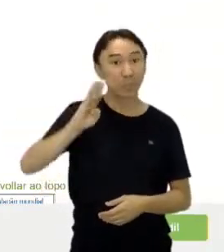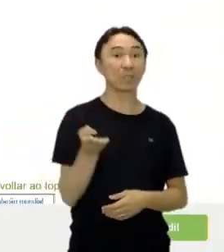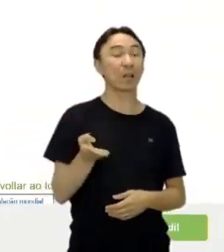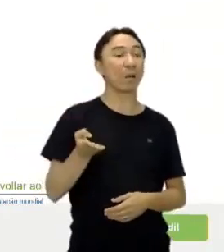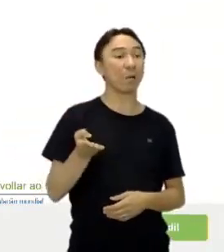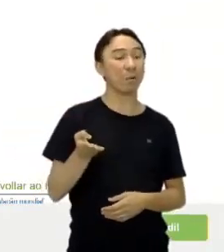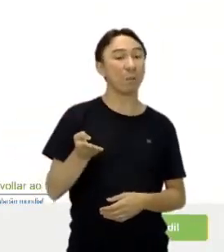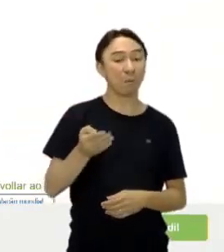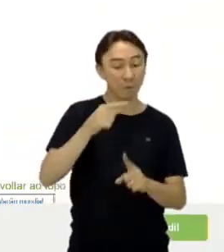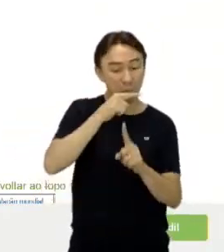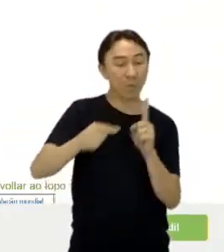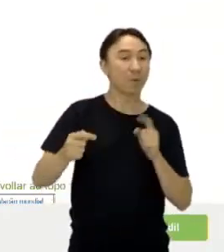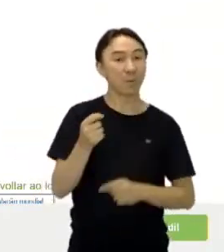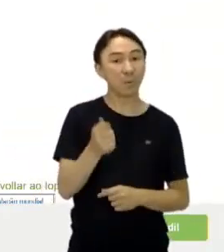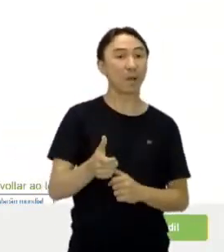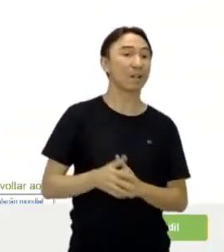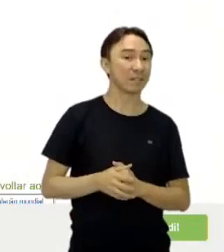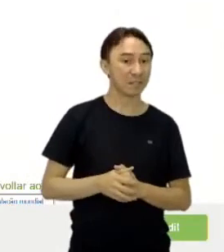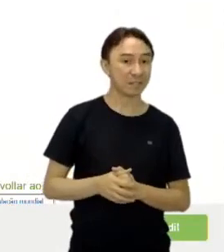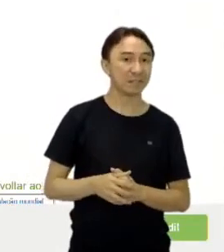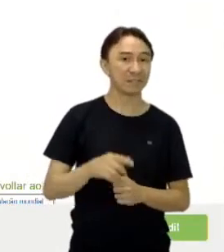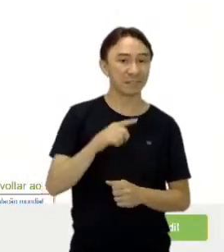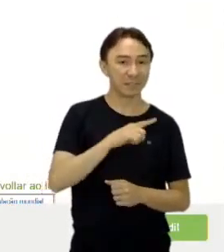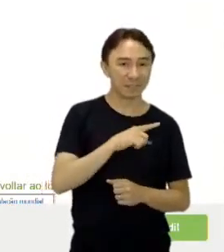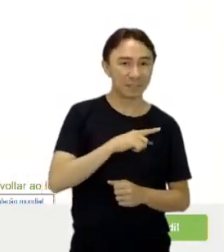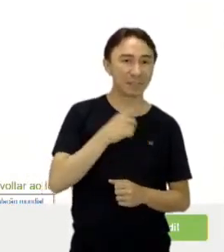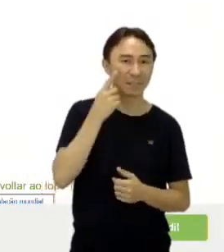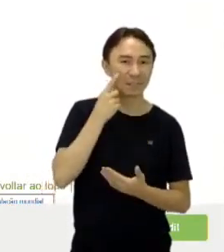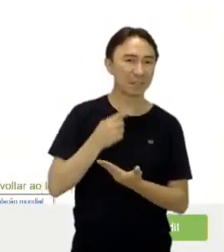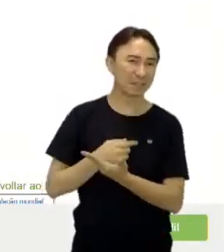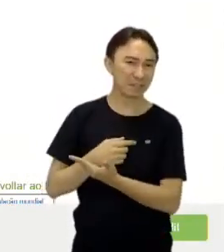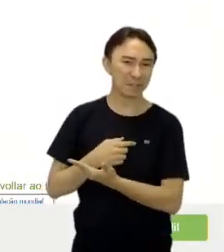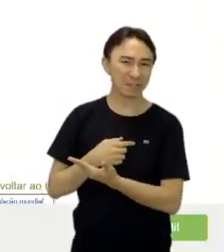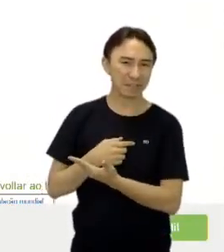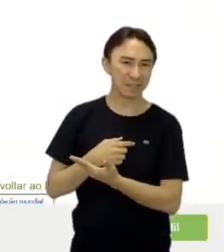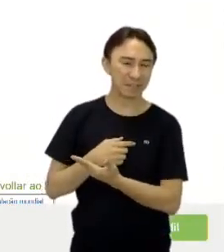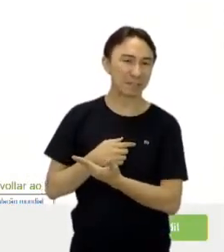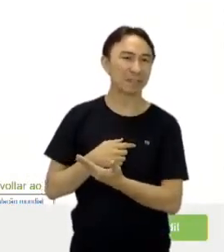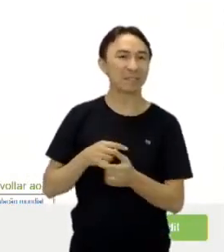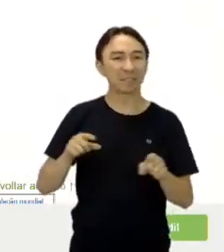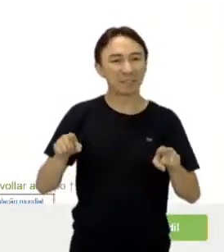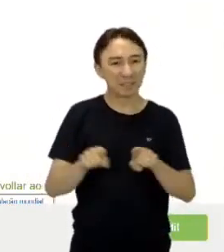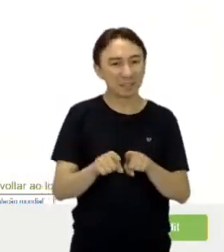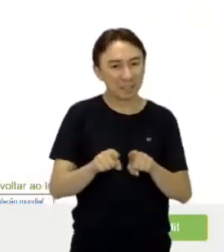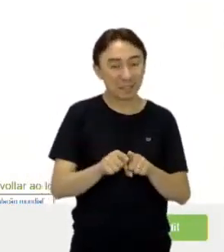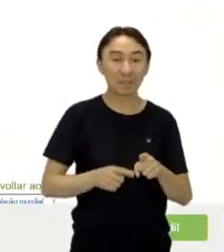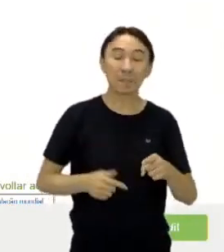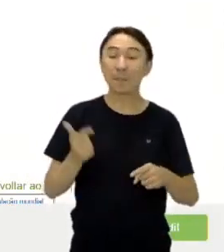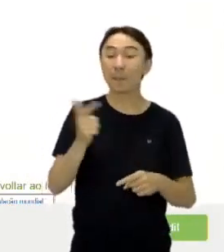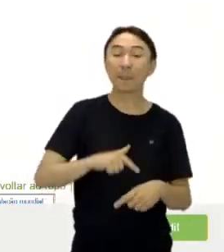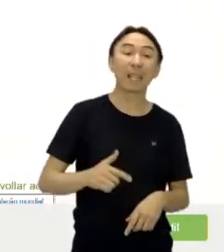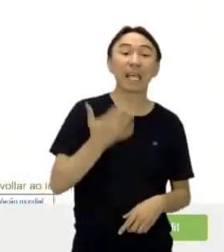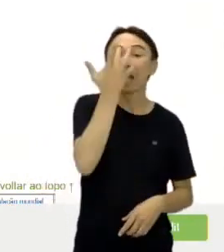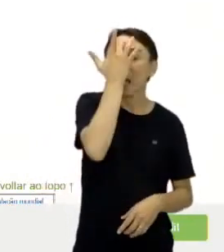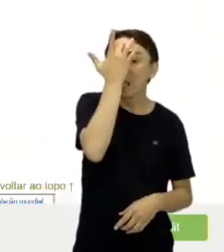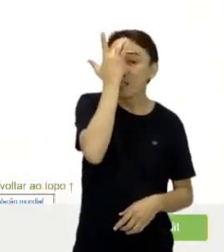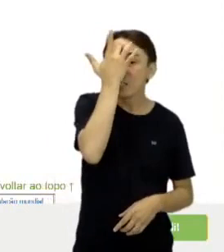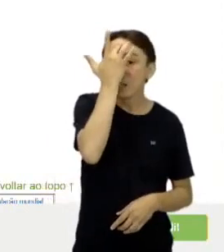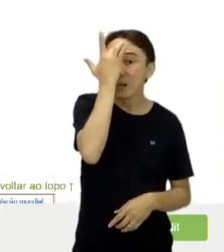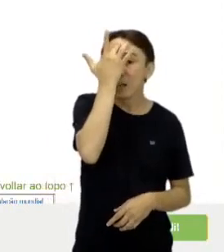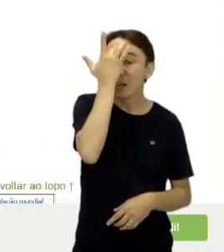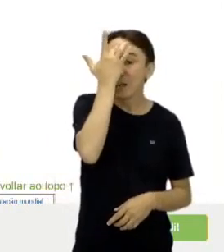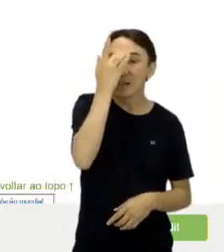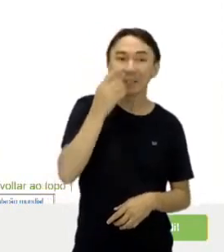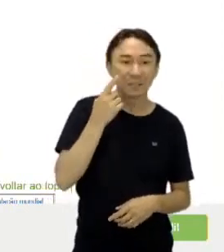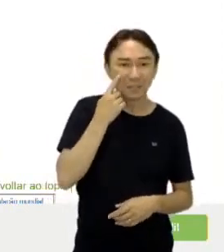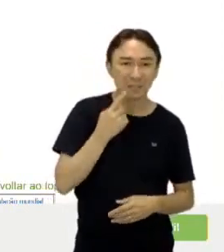pela estimativa, vão nascendo, né, já foi para, né, 240, né, a Índia, se vocês perceberem, fazendo aí